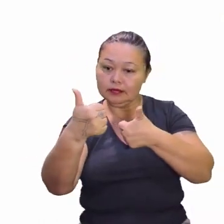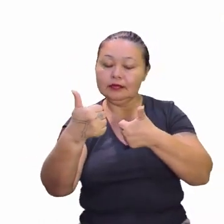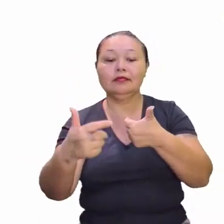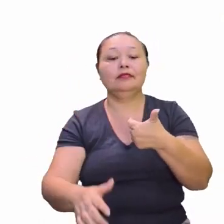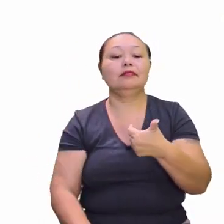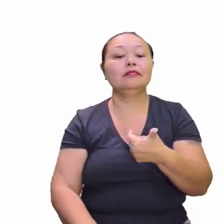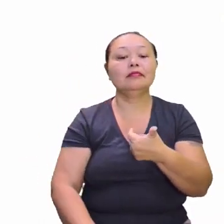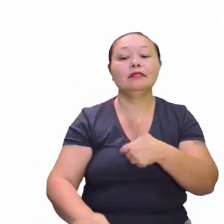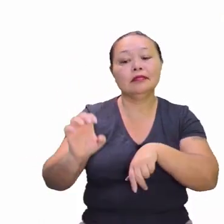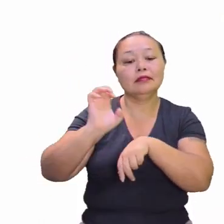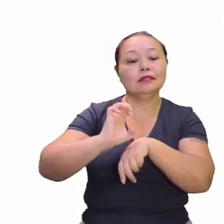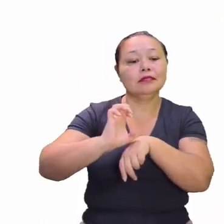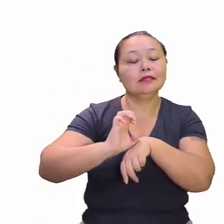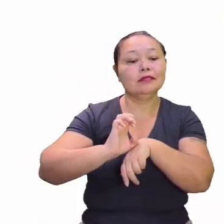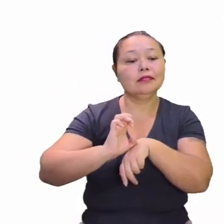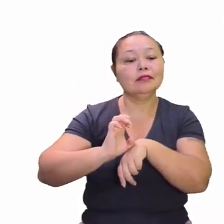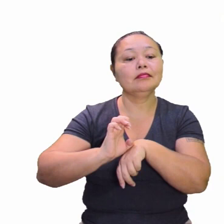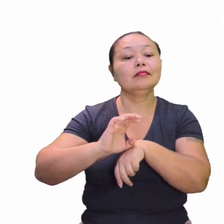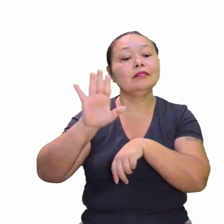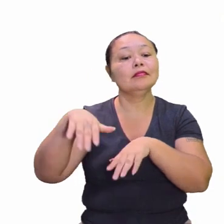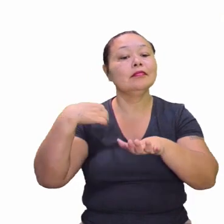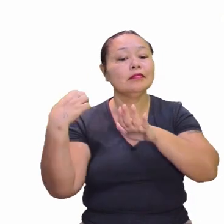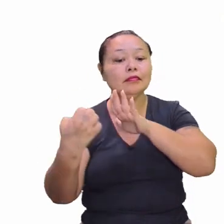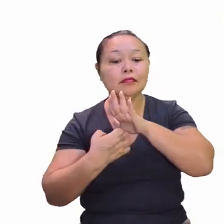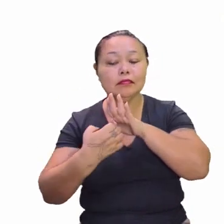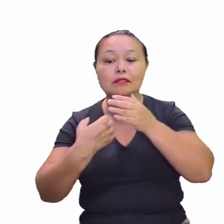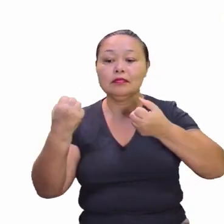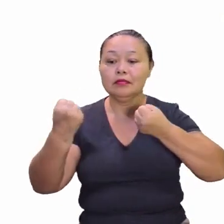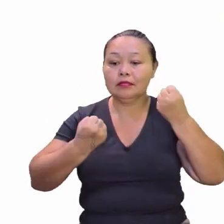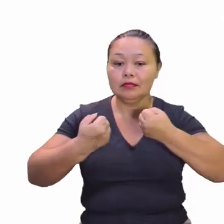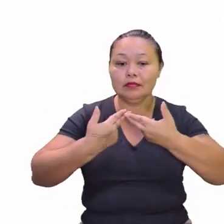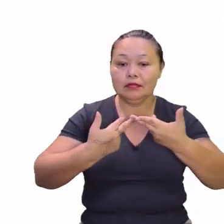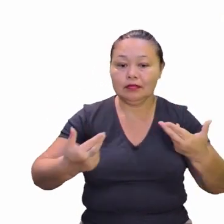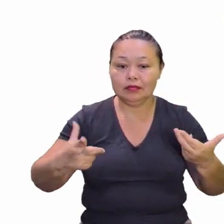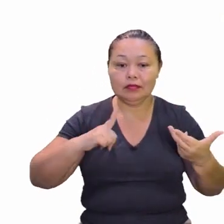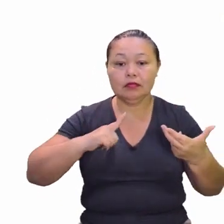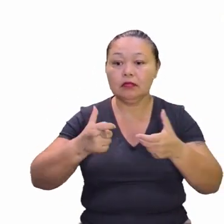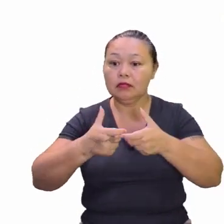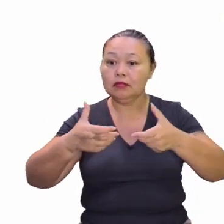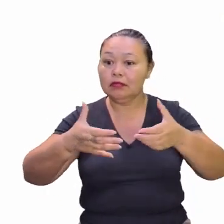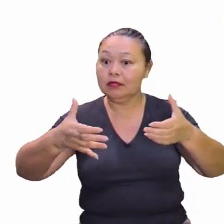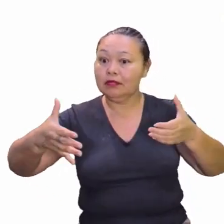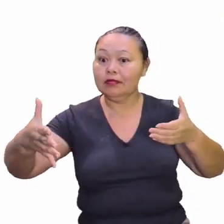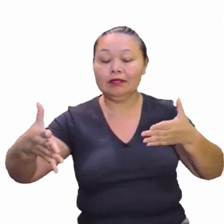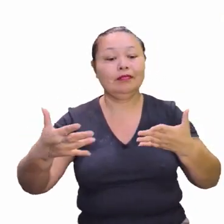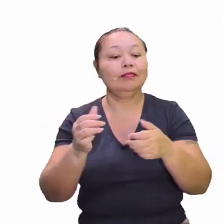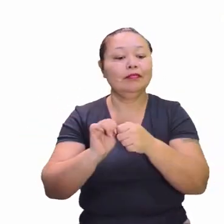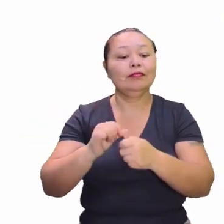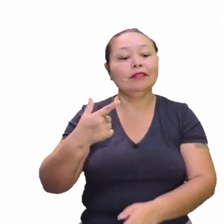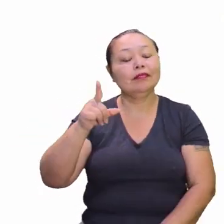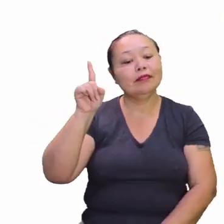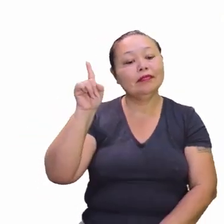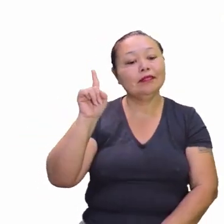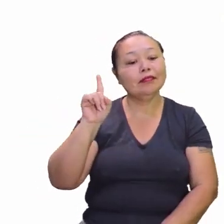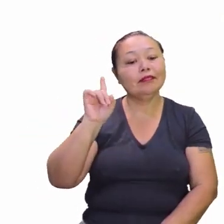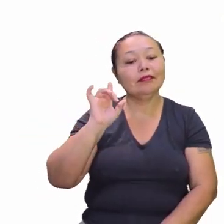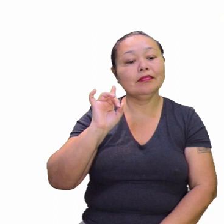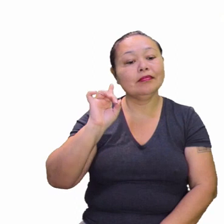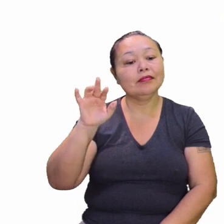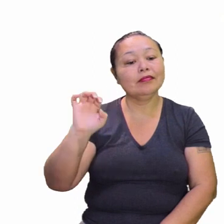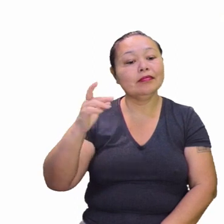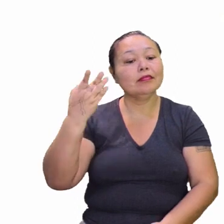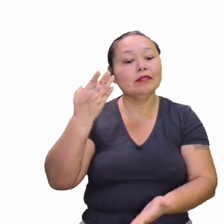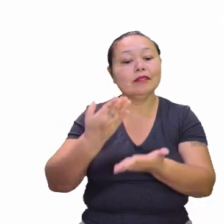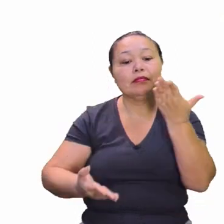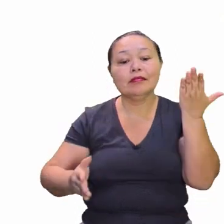setor primário no estado. D. A indústria de automóveis está em expansão. E